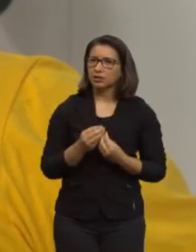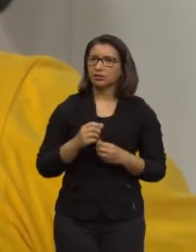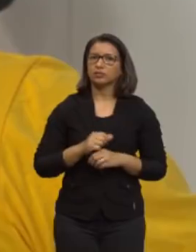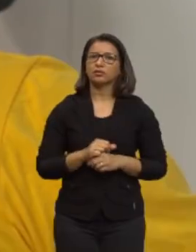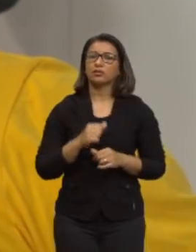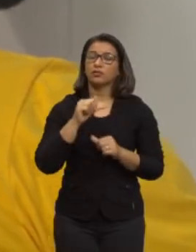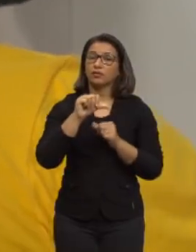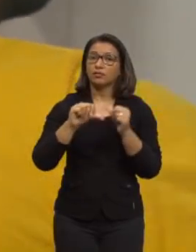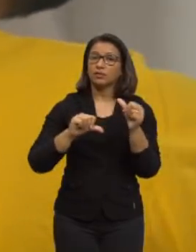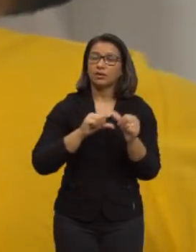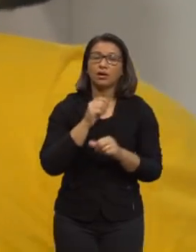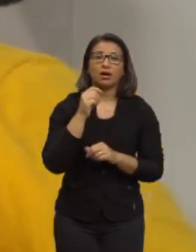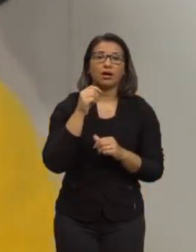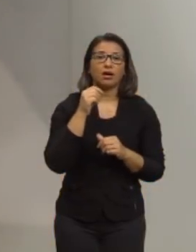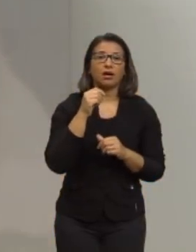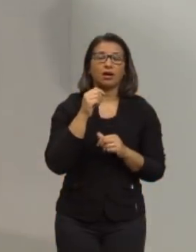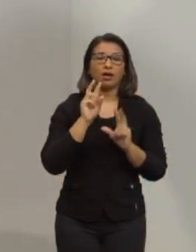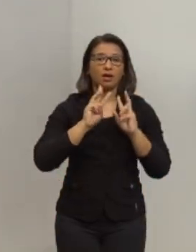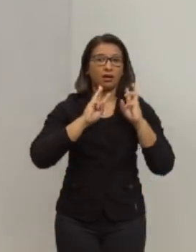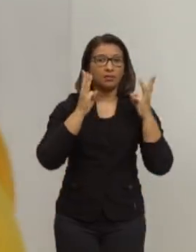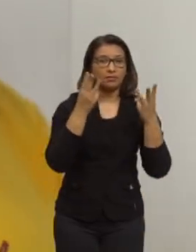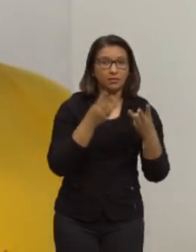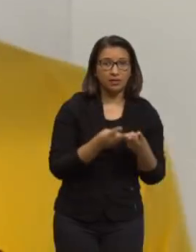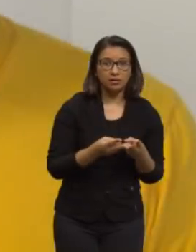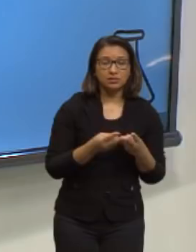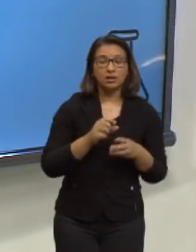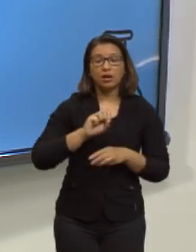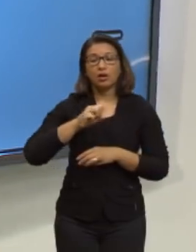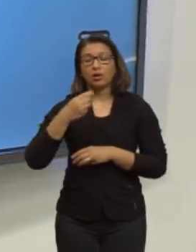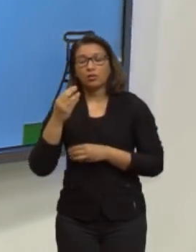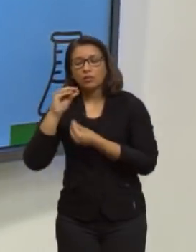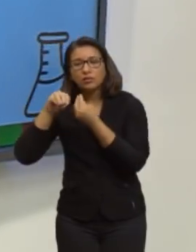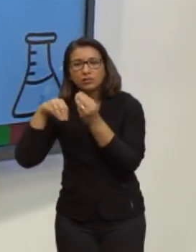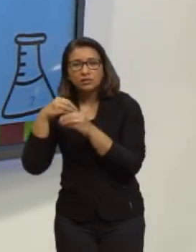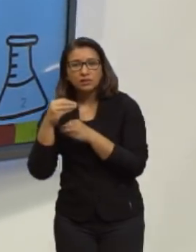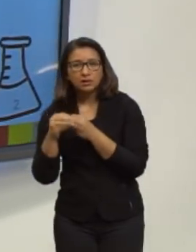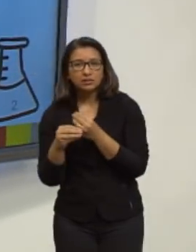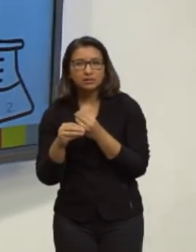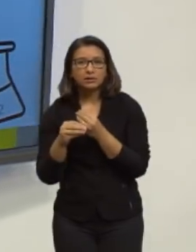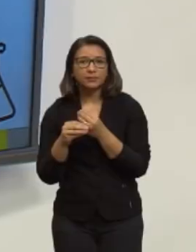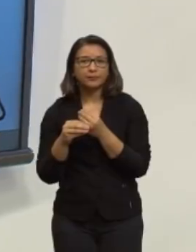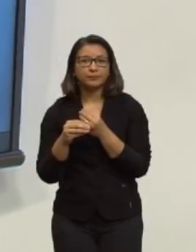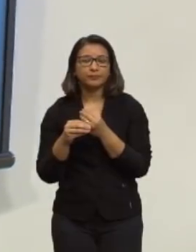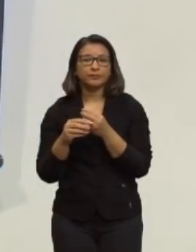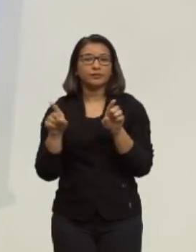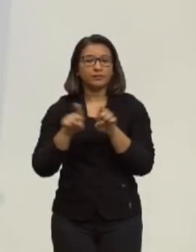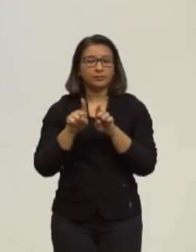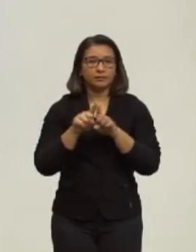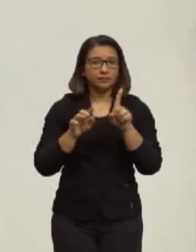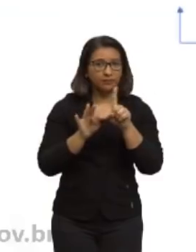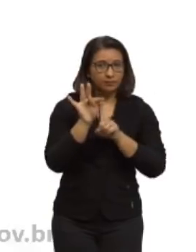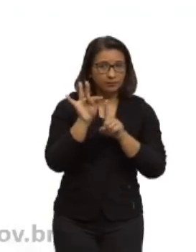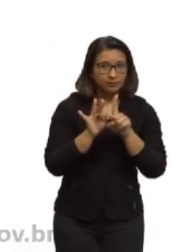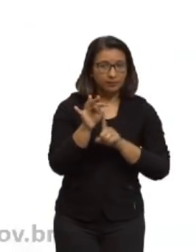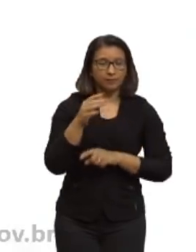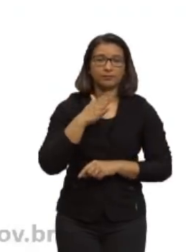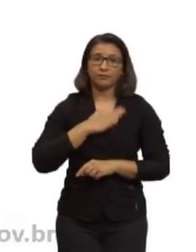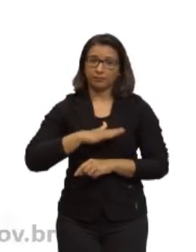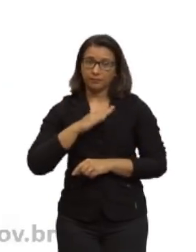e a substância além da variação da temperatura tranquilo tão top